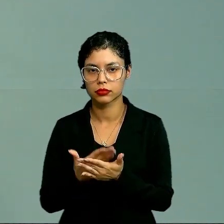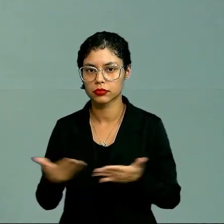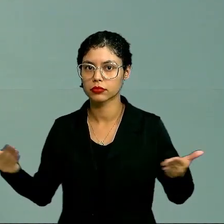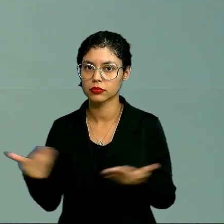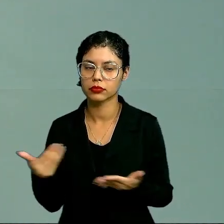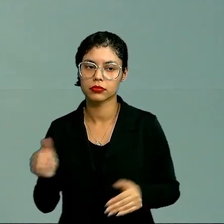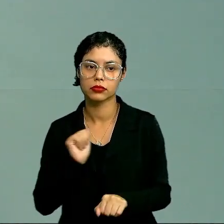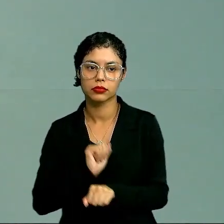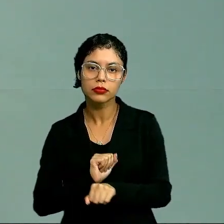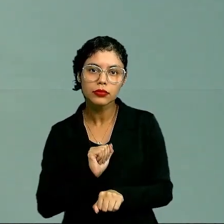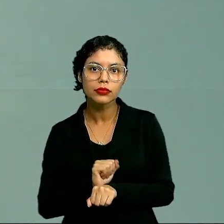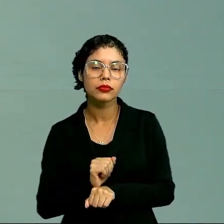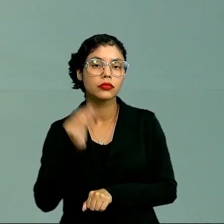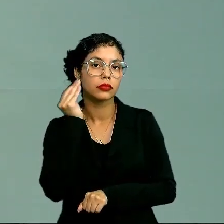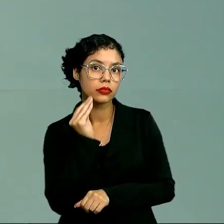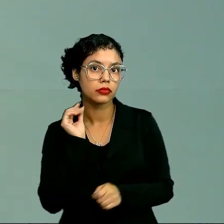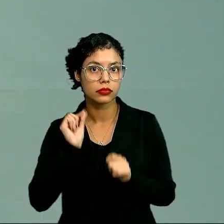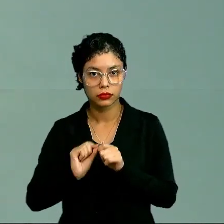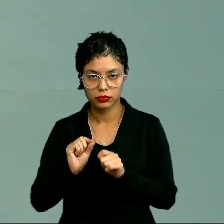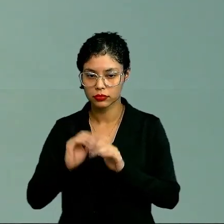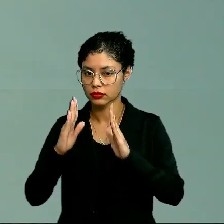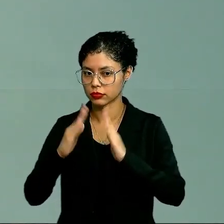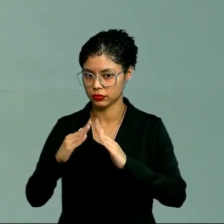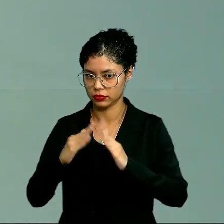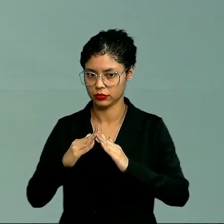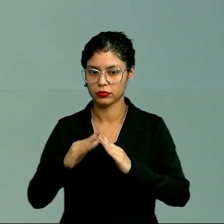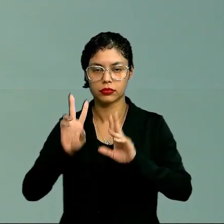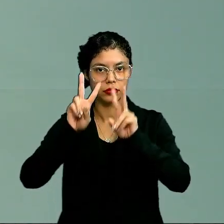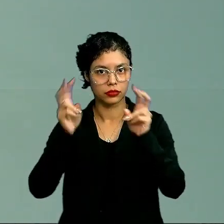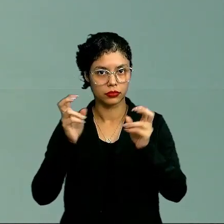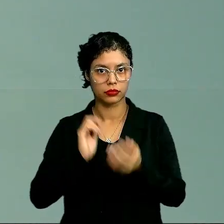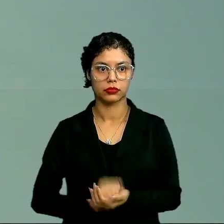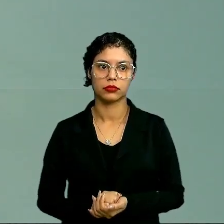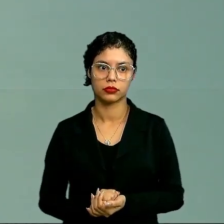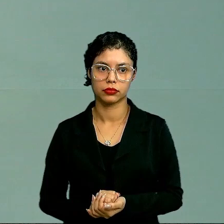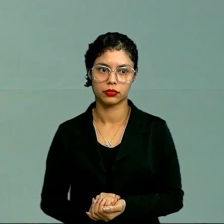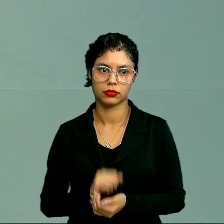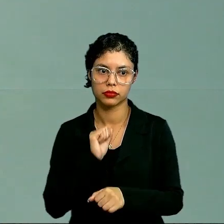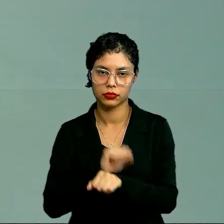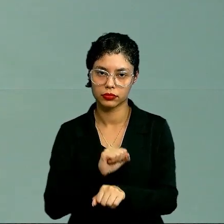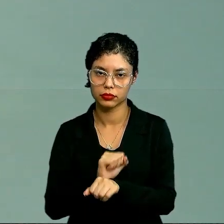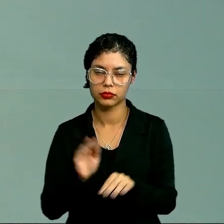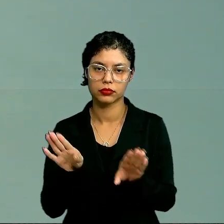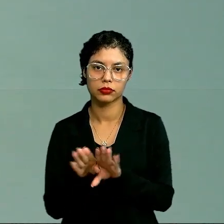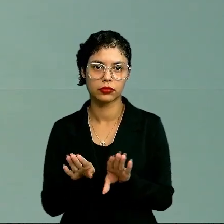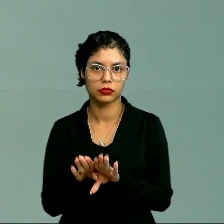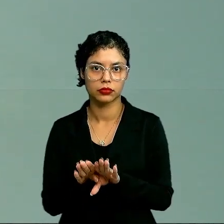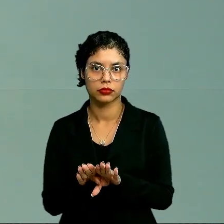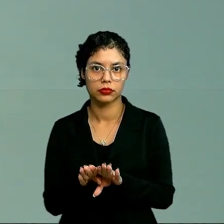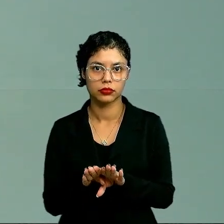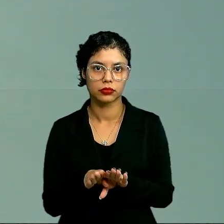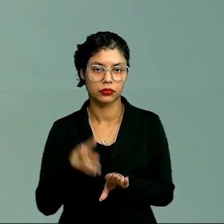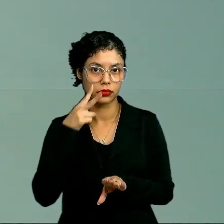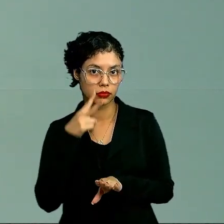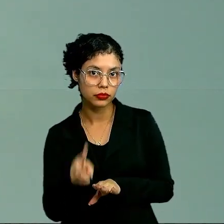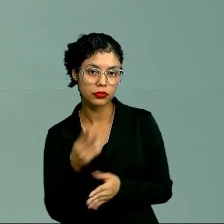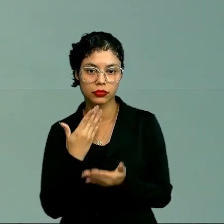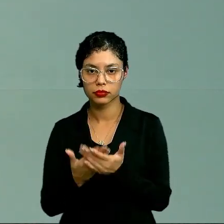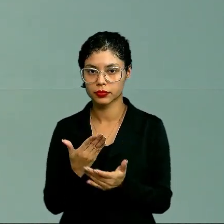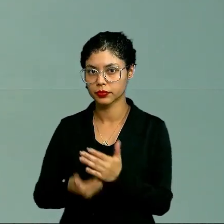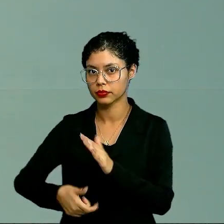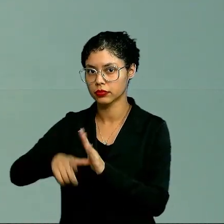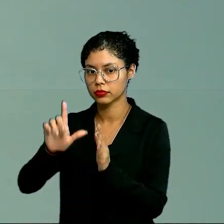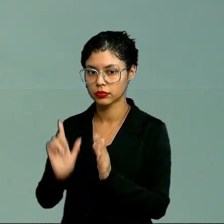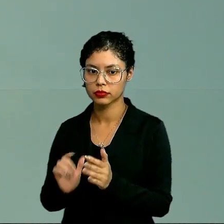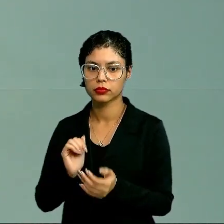nossa aula, eu espero que vocês tentem fazer uma redação com essa temática. E aí eu espero também que vocês reprisem as aulas